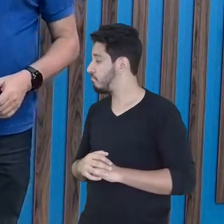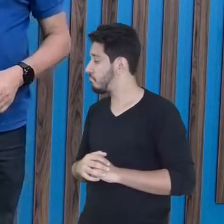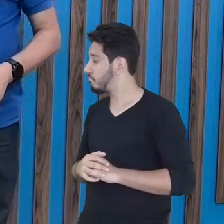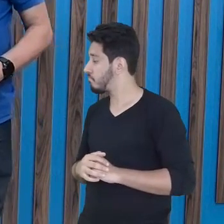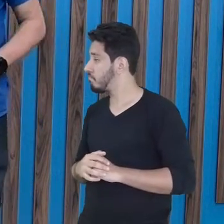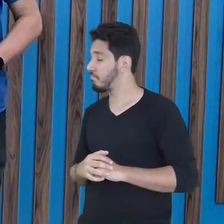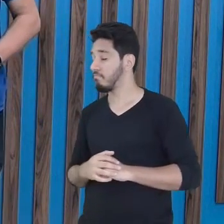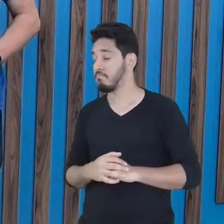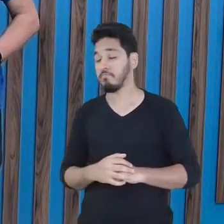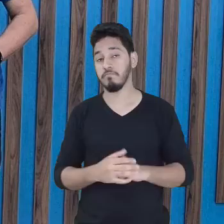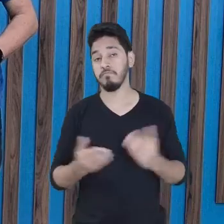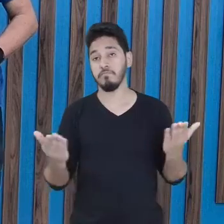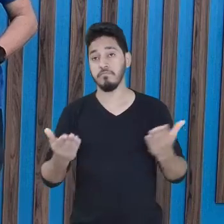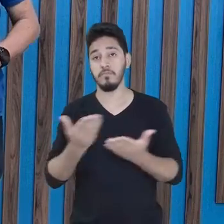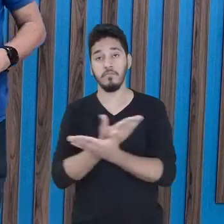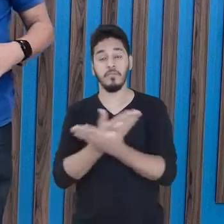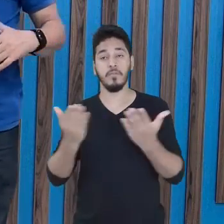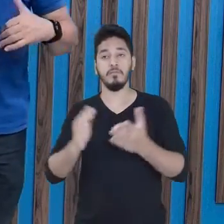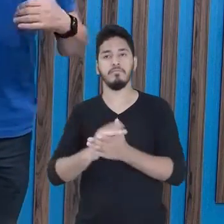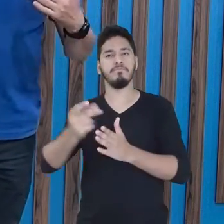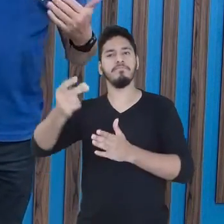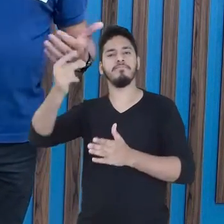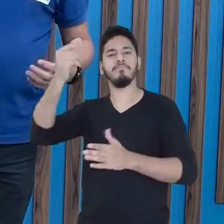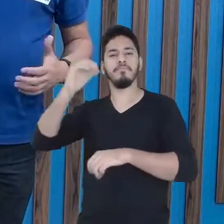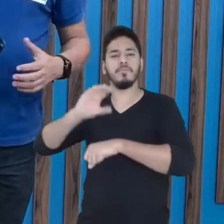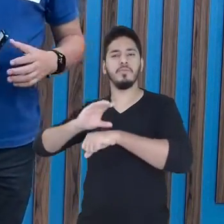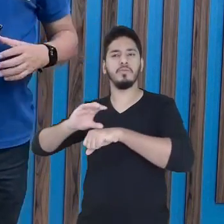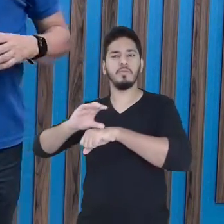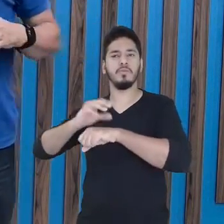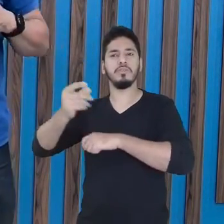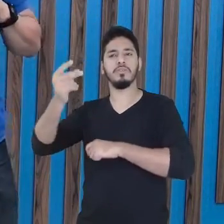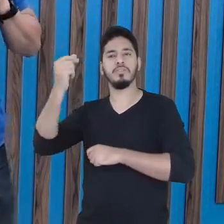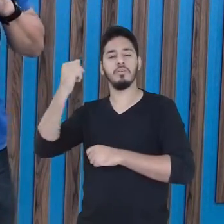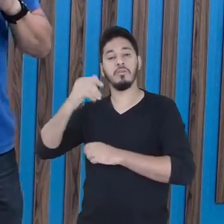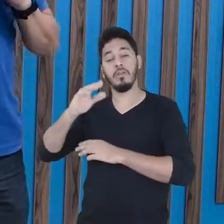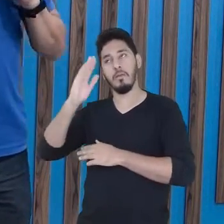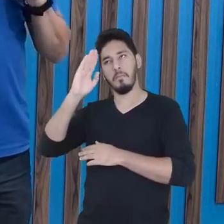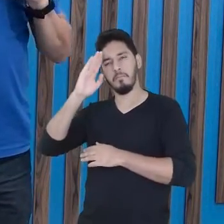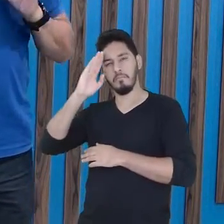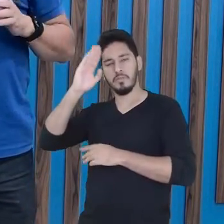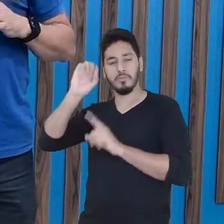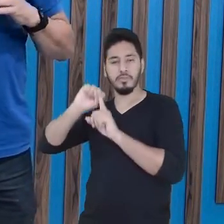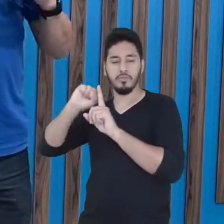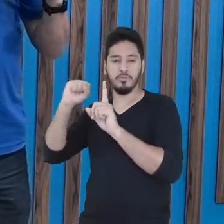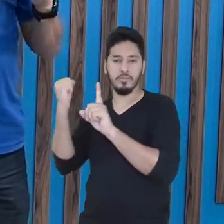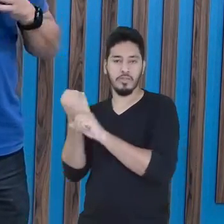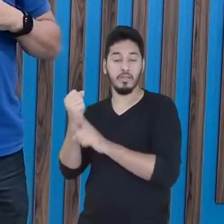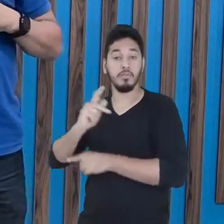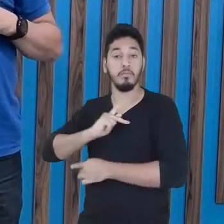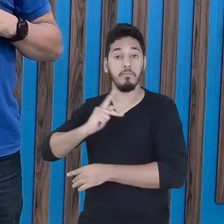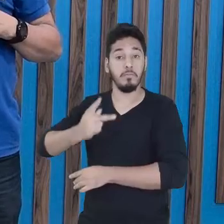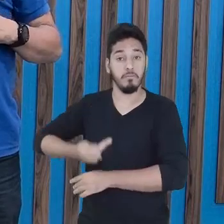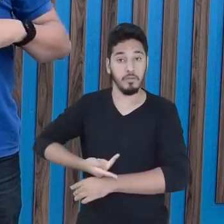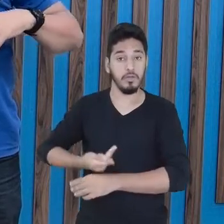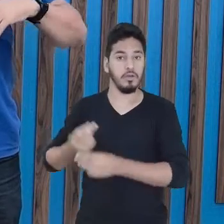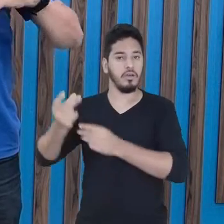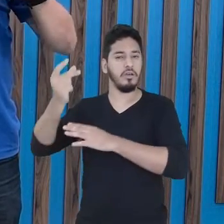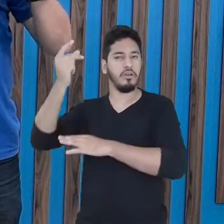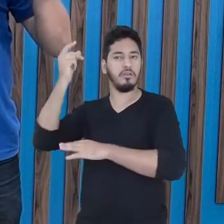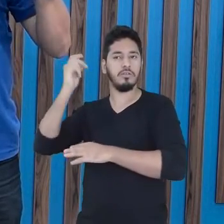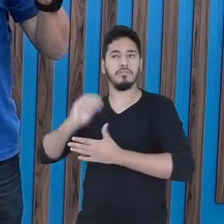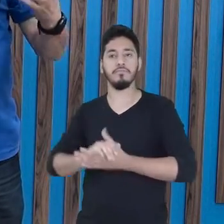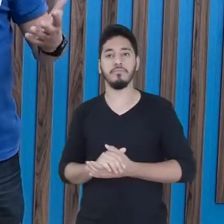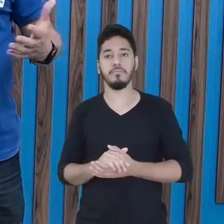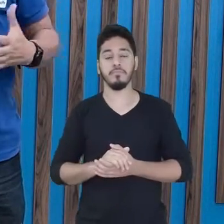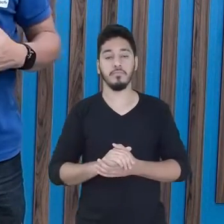aí a gente traz aí para vocês o seguinte, então desde a constituição, ó, das primeiras sociedades humanas, tá? O